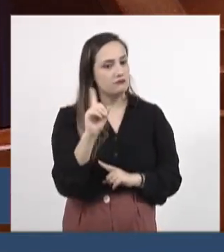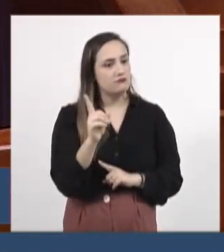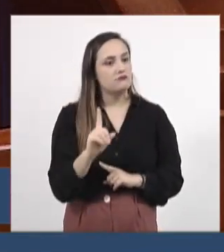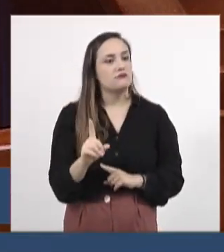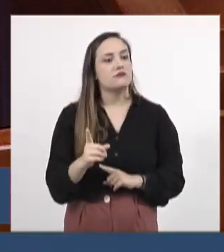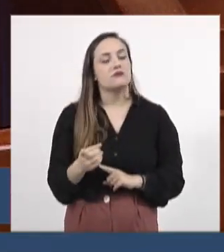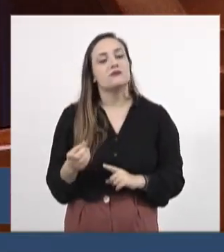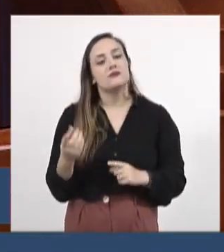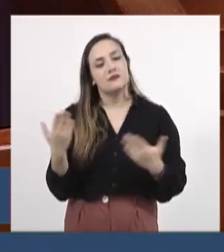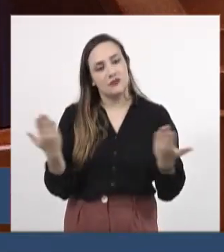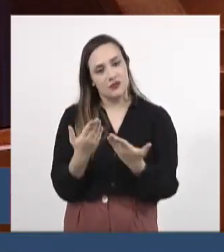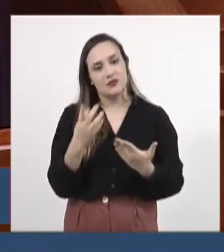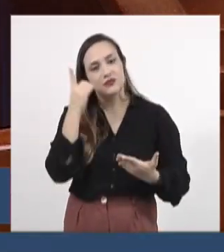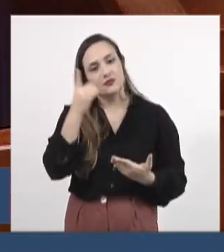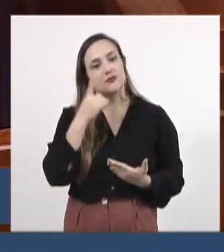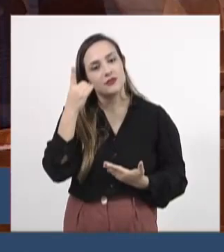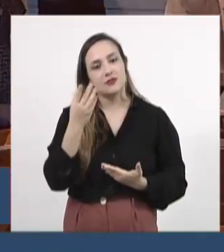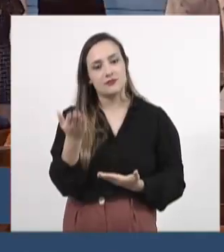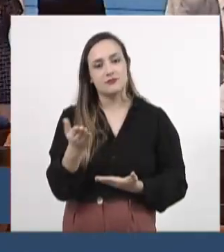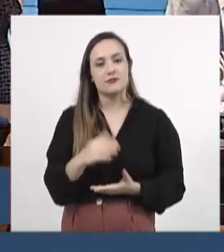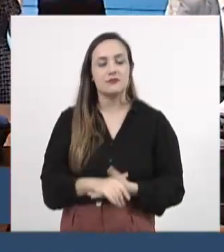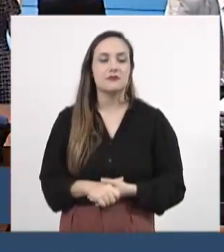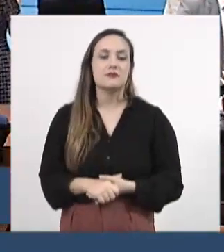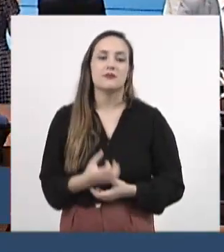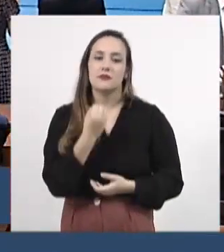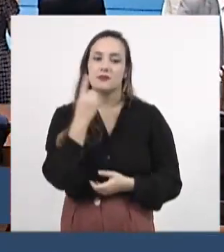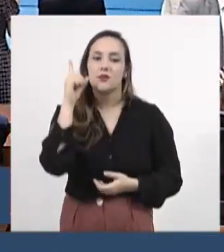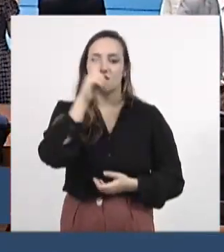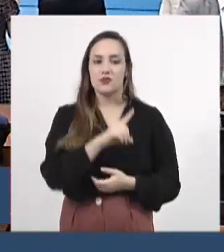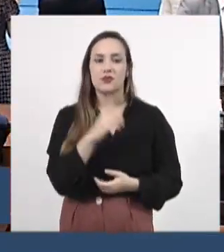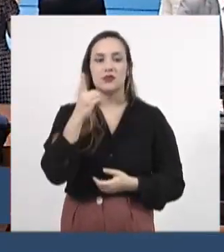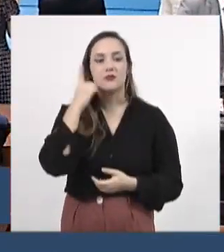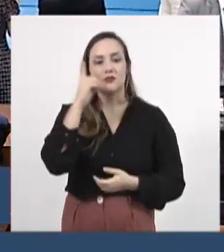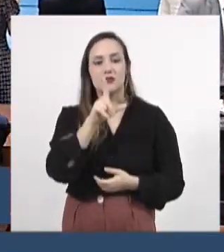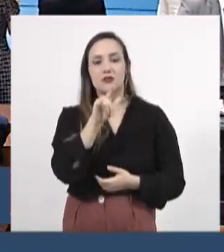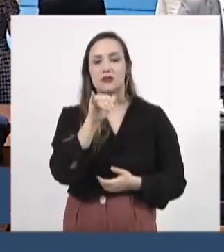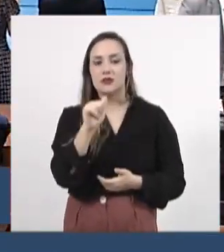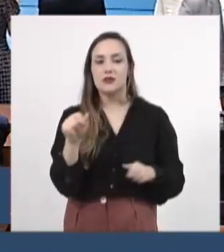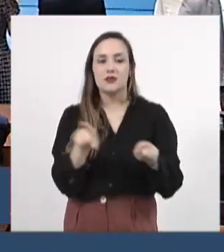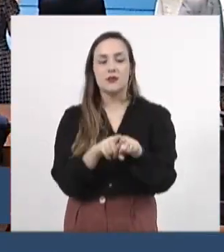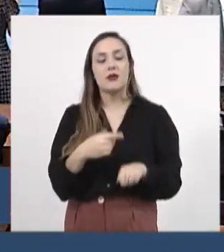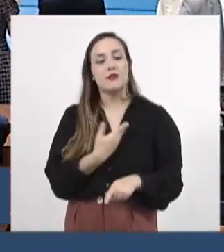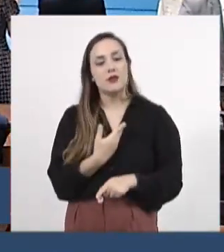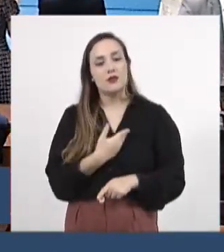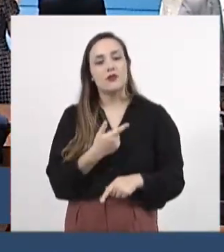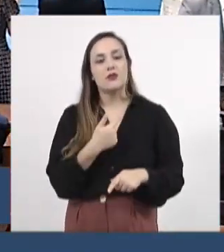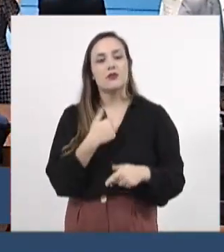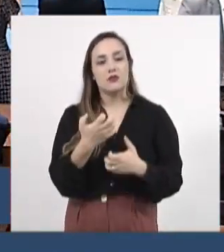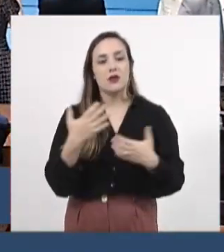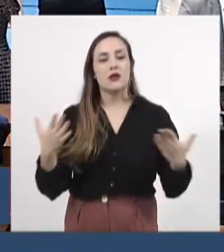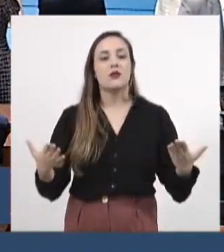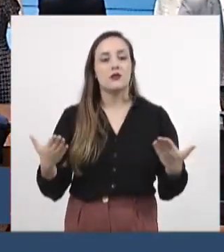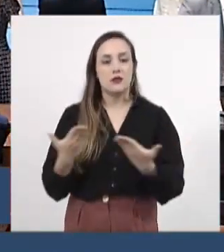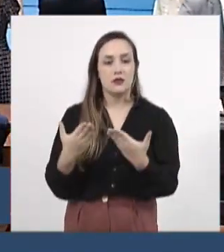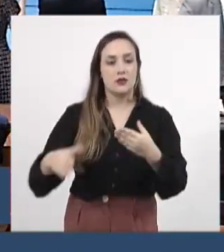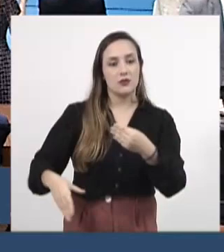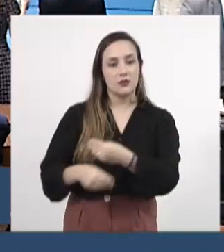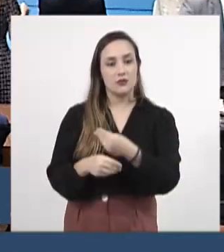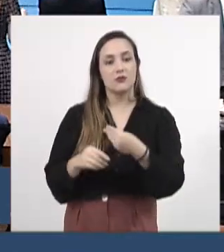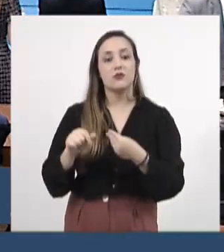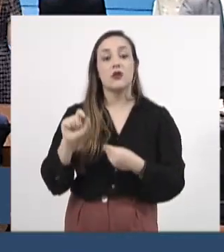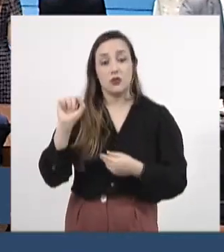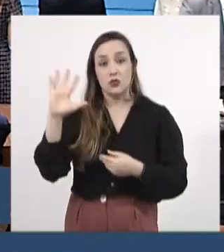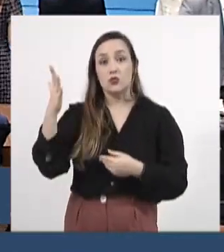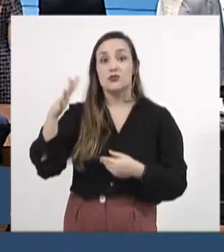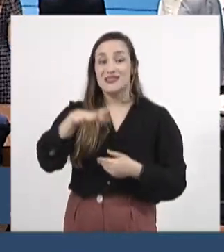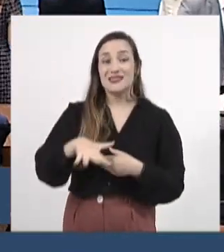também. Pois não, deputada? Bom dia, deputada Lia. Bom dia, nobres colegas. Eu queria aqui fazer uma parte sobre a situação em